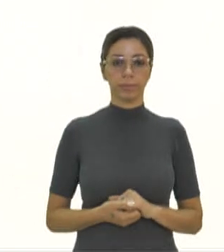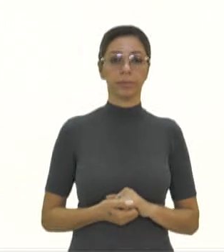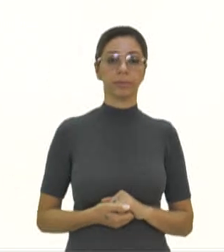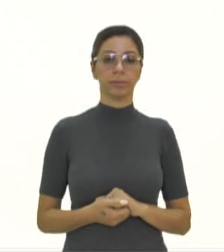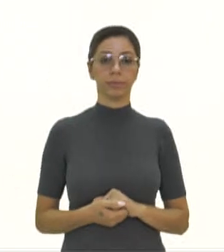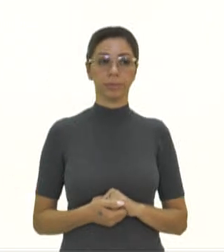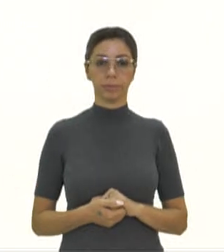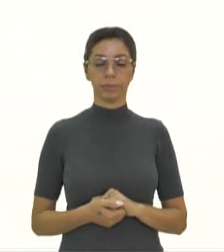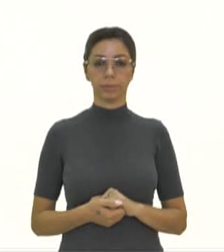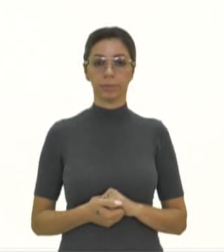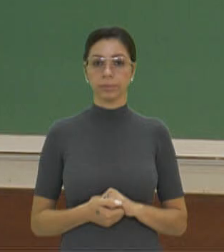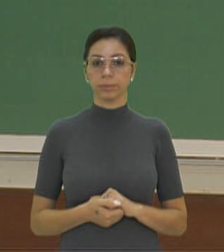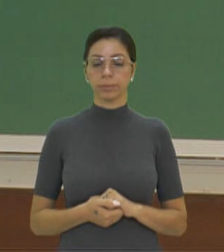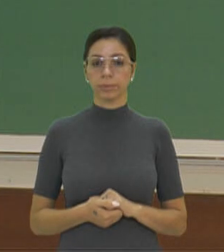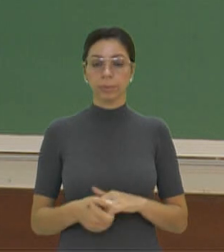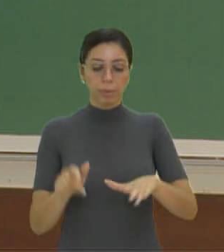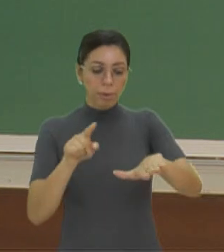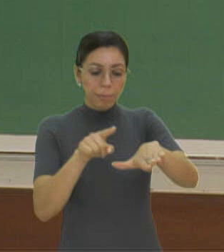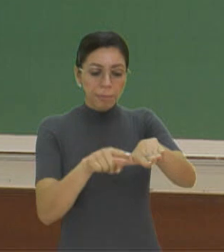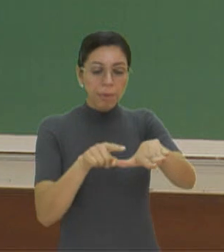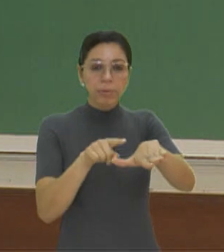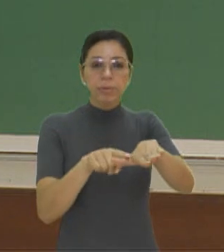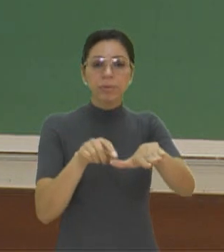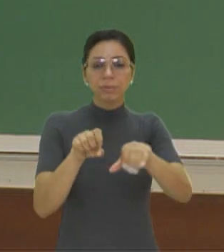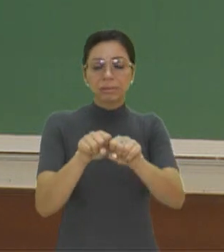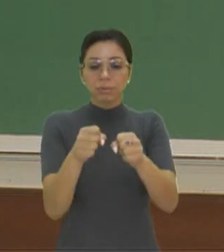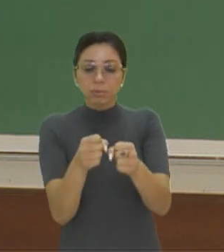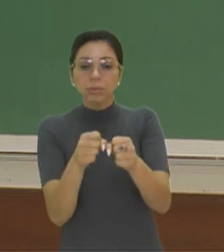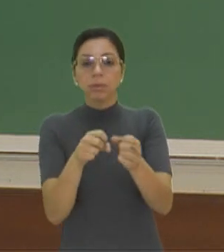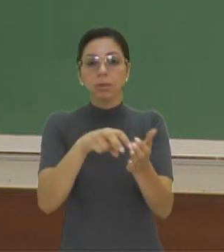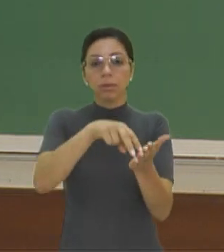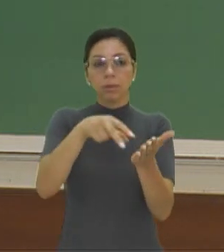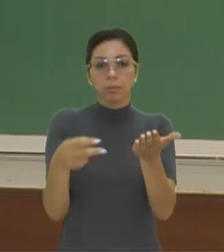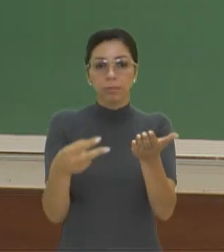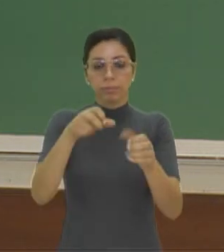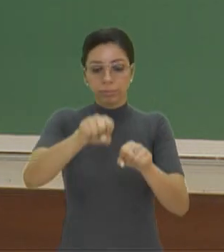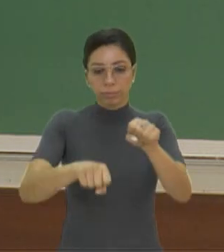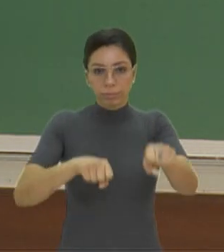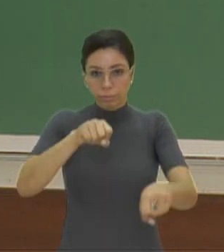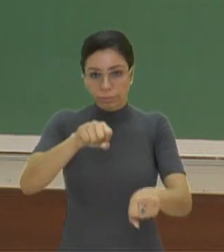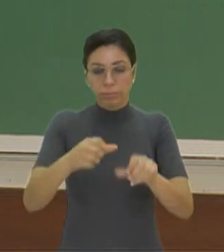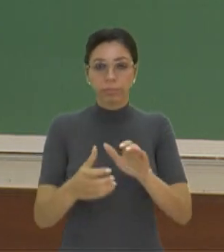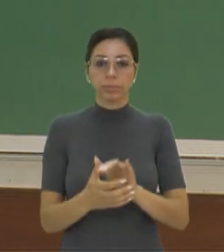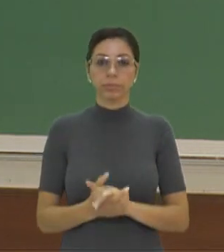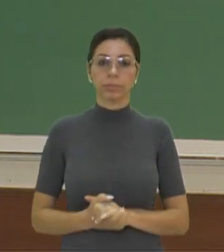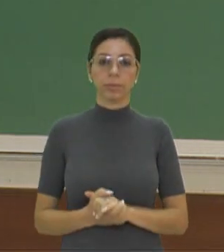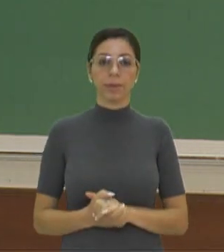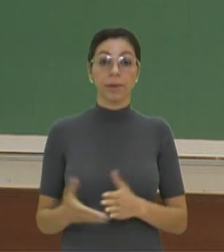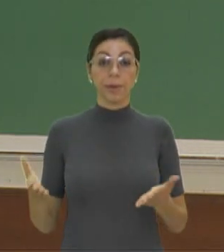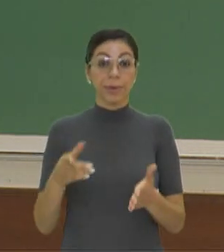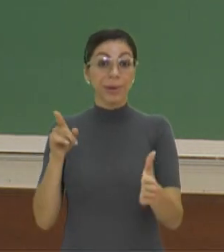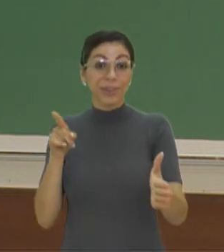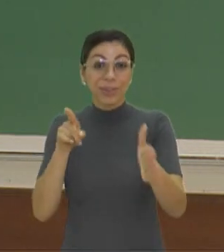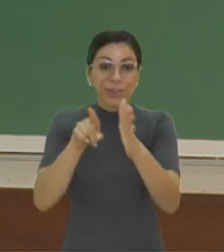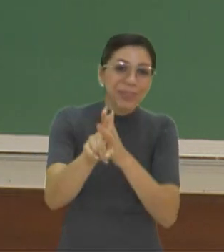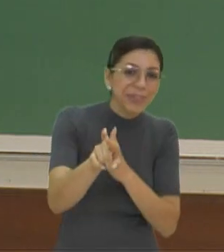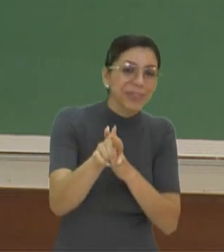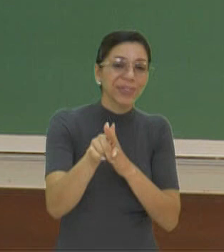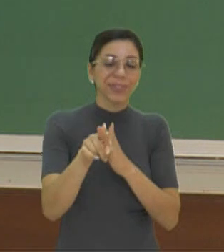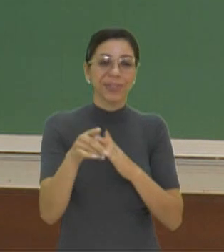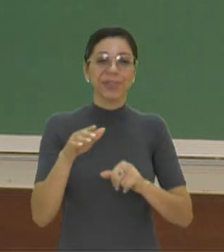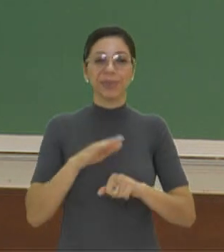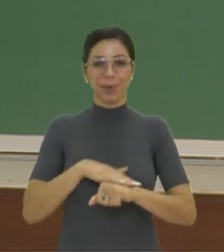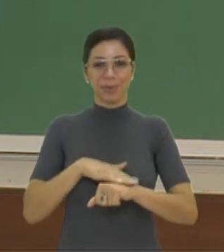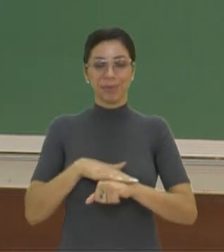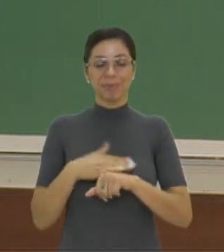bike. Machucou o pé quando caiu da bicicleta. What time is it? It's a quiz time. É o momento